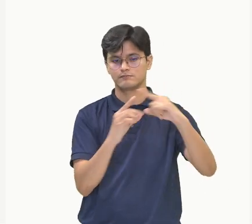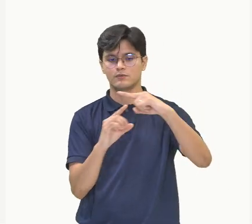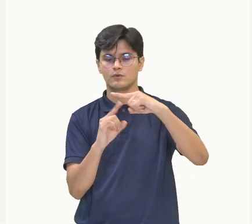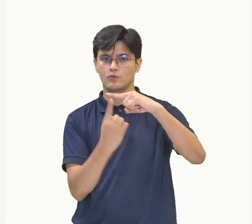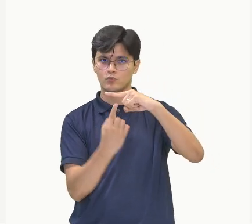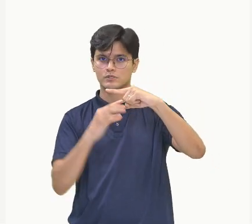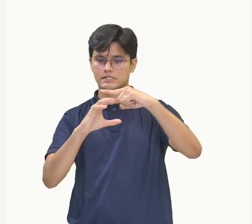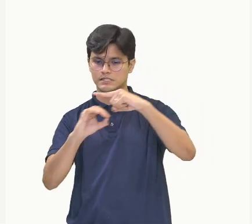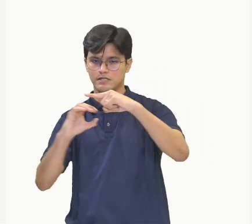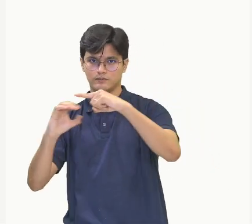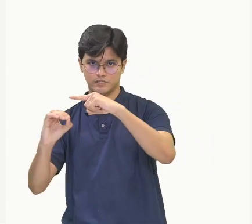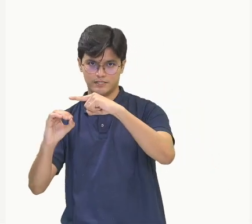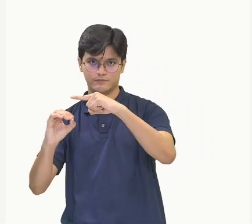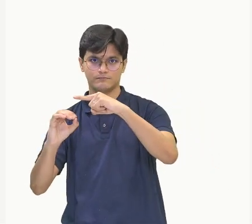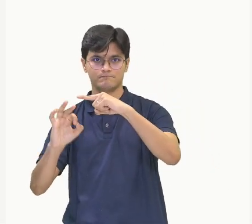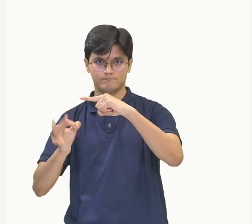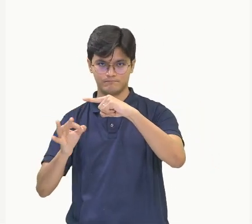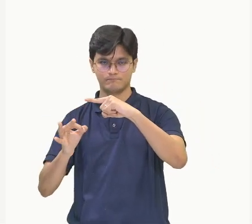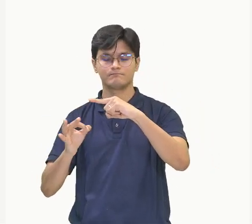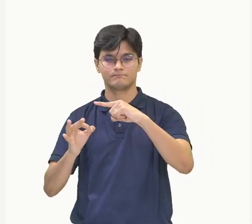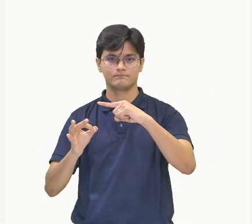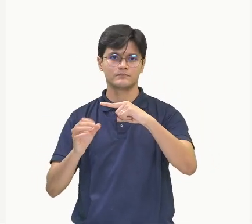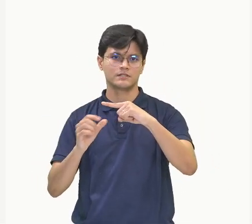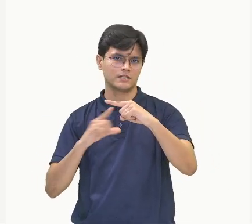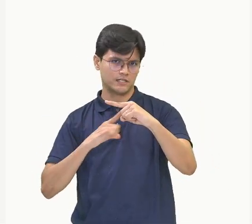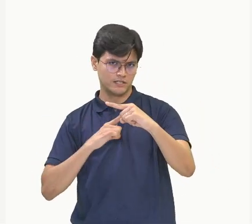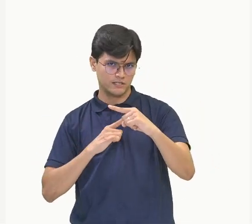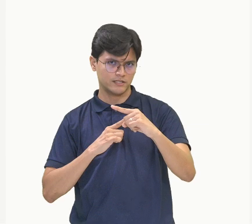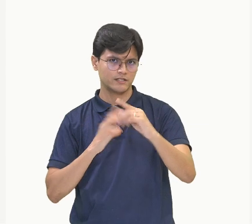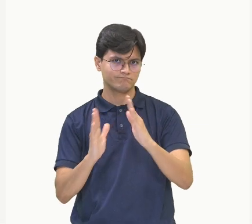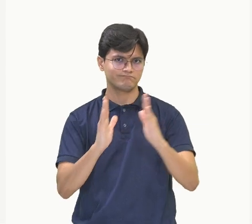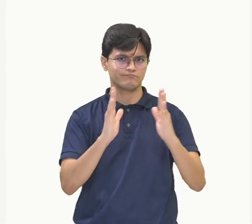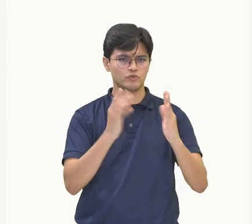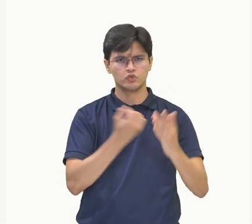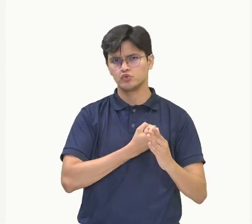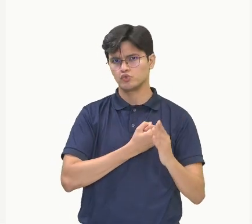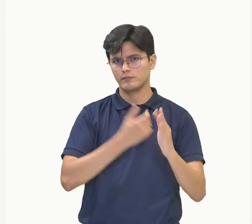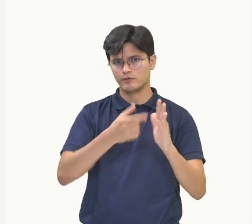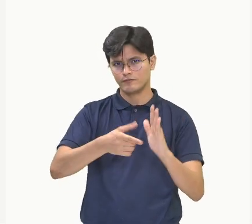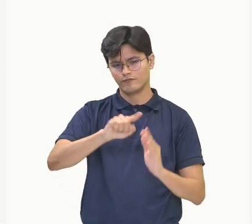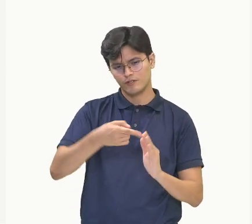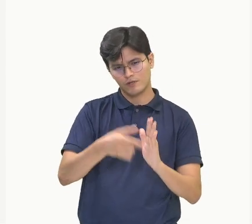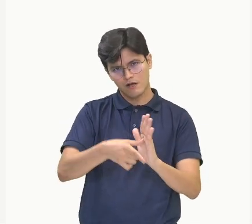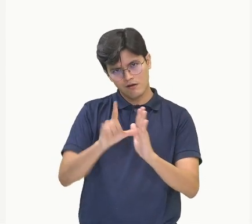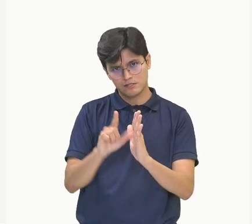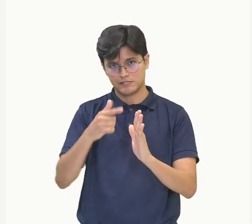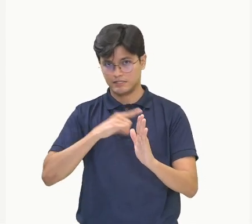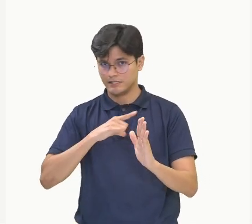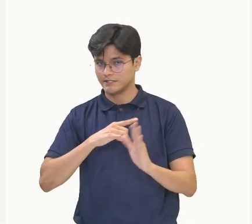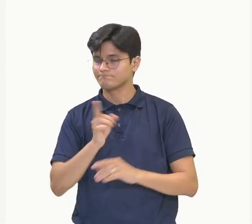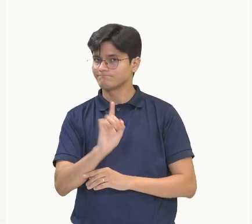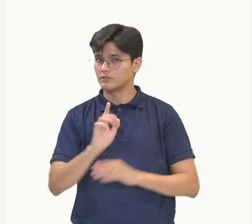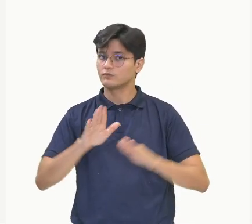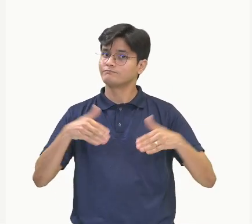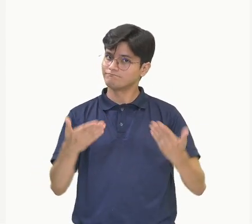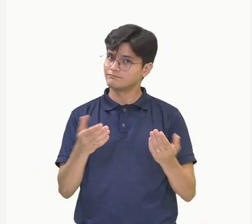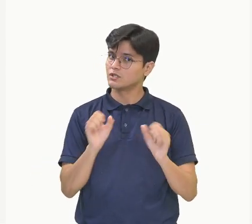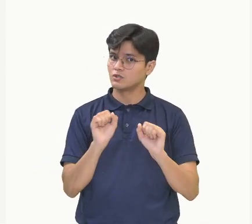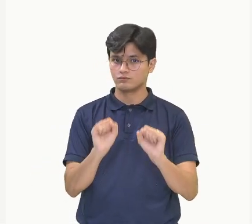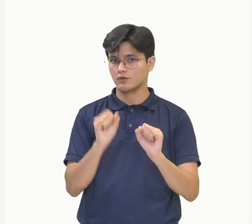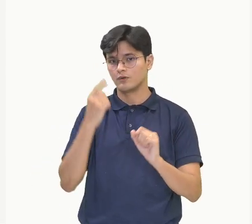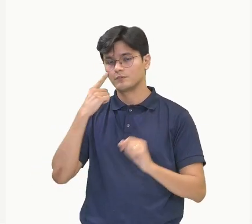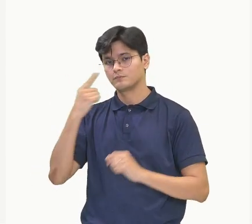vou escrever a parte decimal, que é quanto? 17. Então, vai ficar 17 sobre